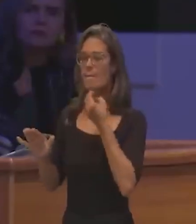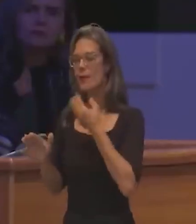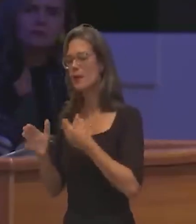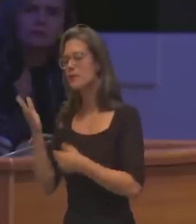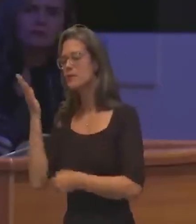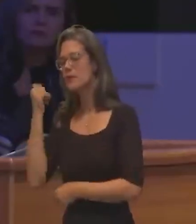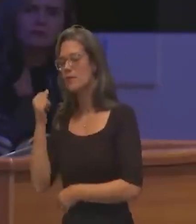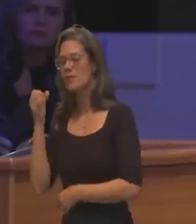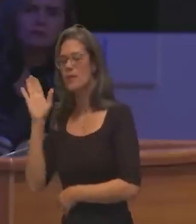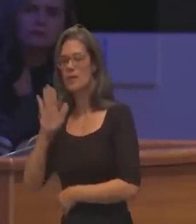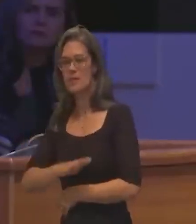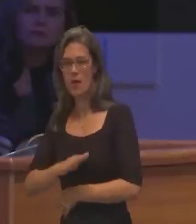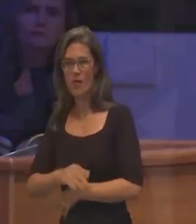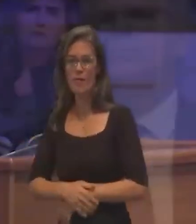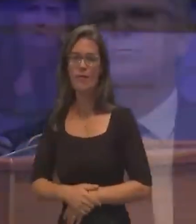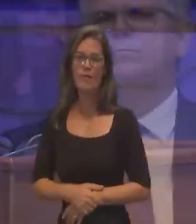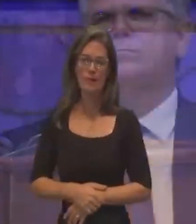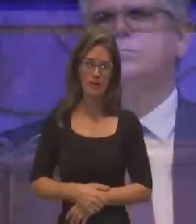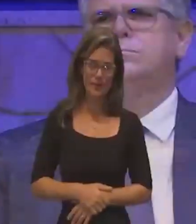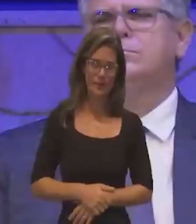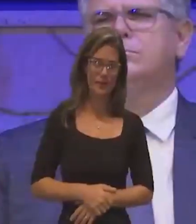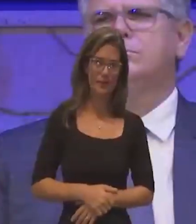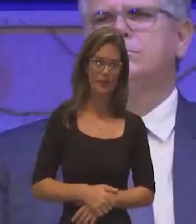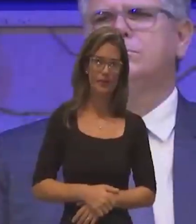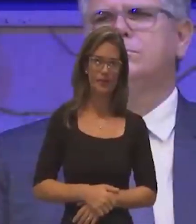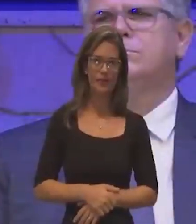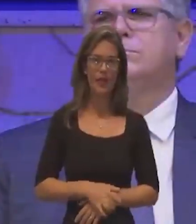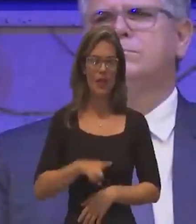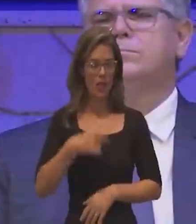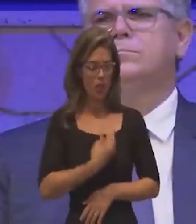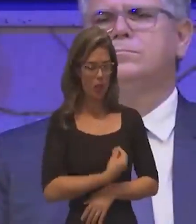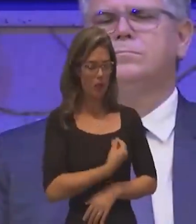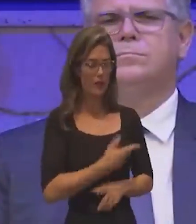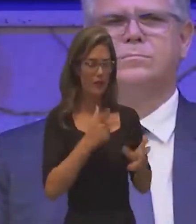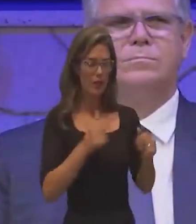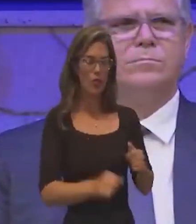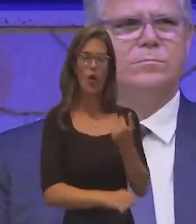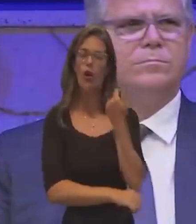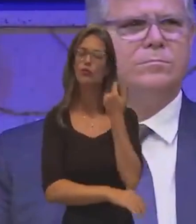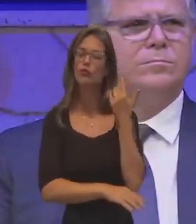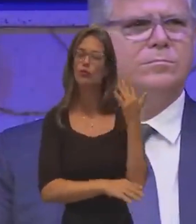E na nossa vida é como se nós estivéssemos nesse jardim,